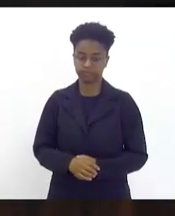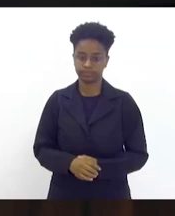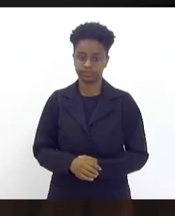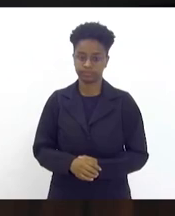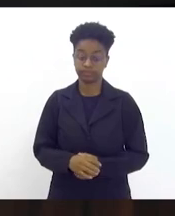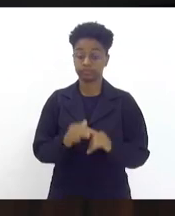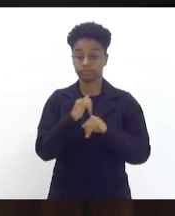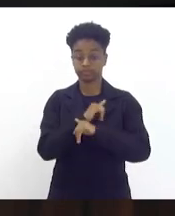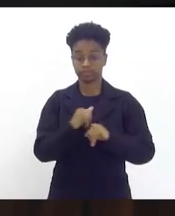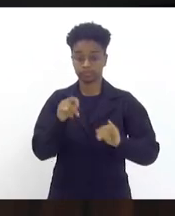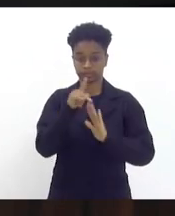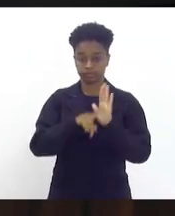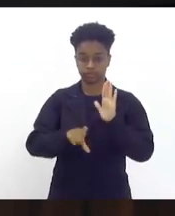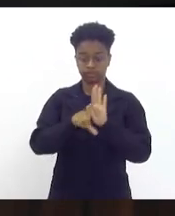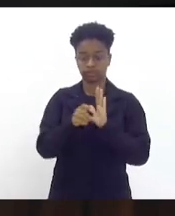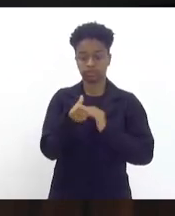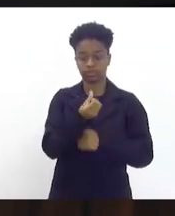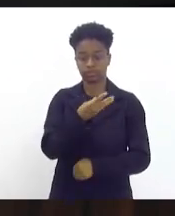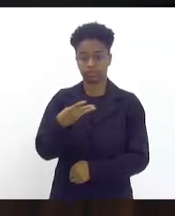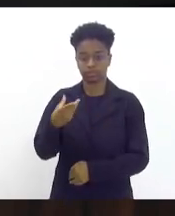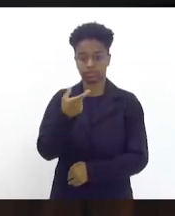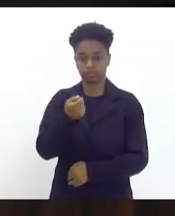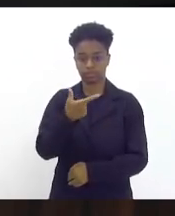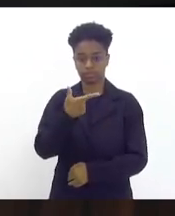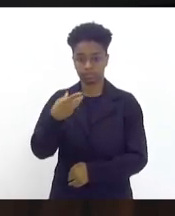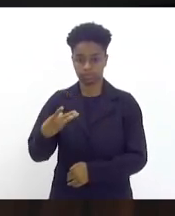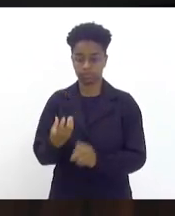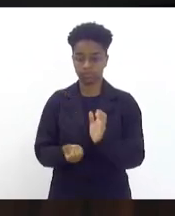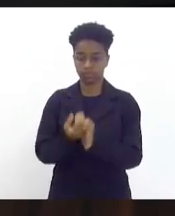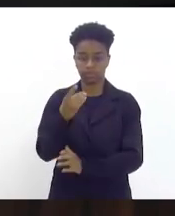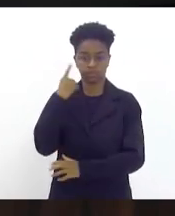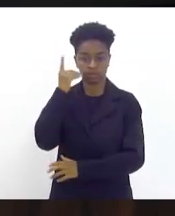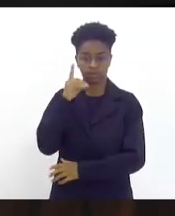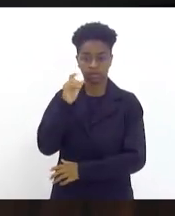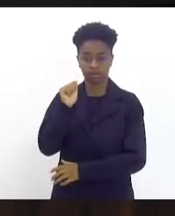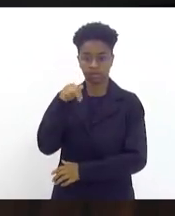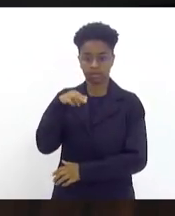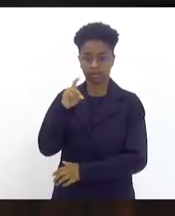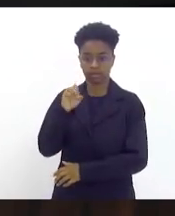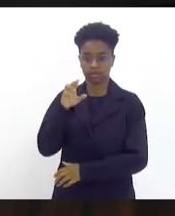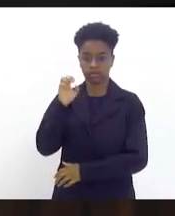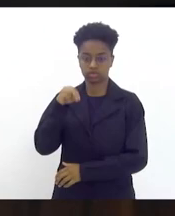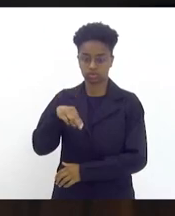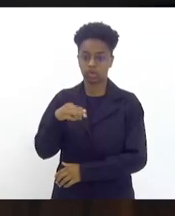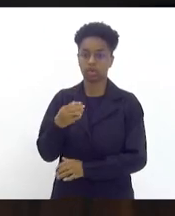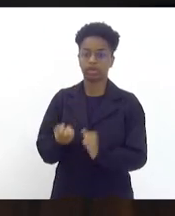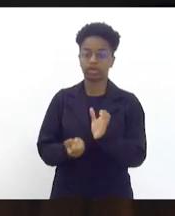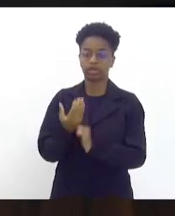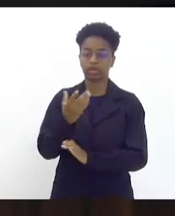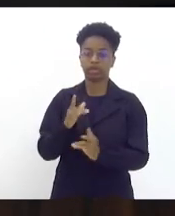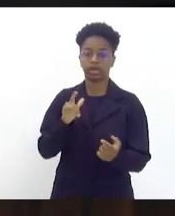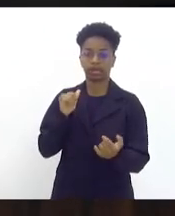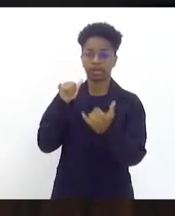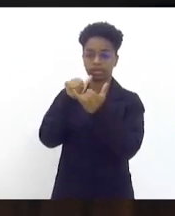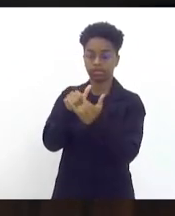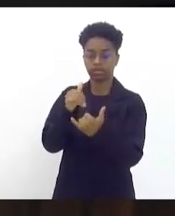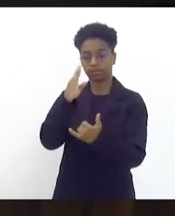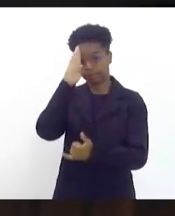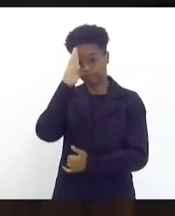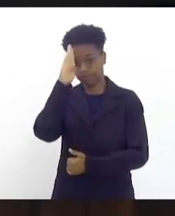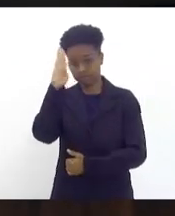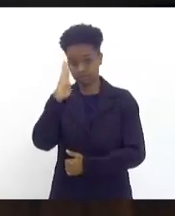anuncio o projeto de lei 633 2023 de autoria do deputado Anderson Moraes que institui canal de atendimento Via telefone preferencial